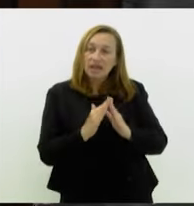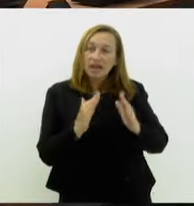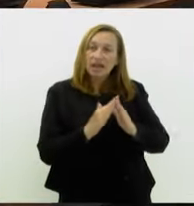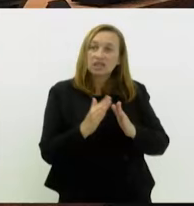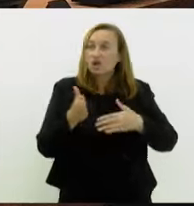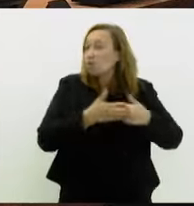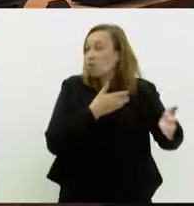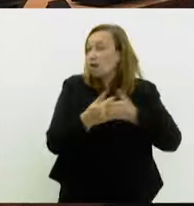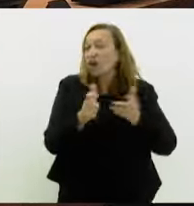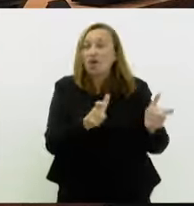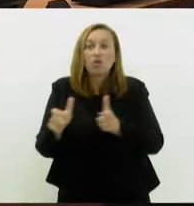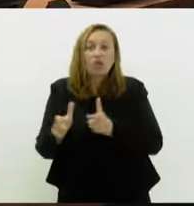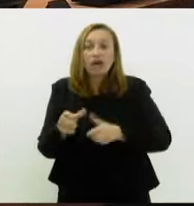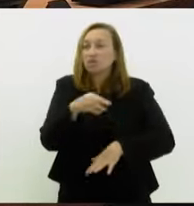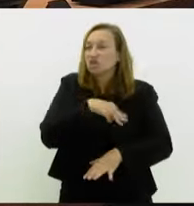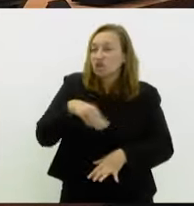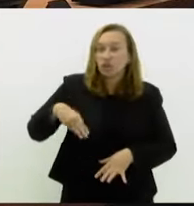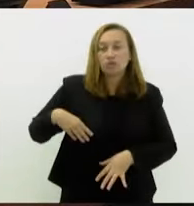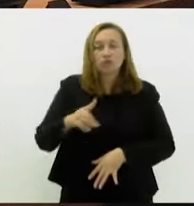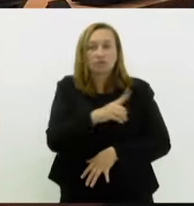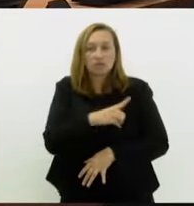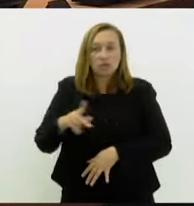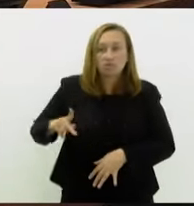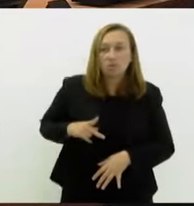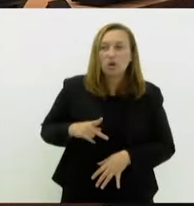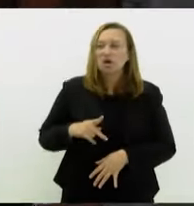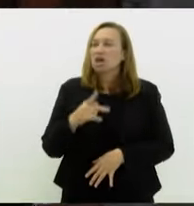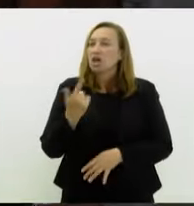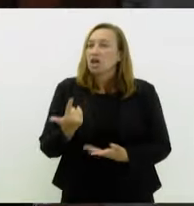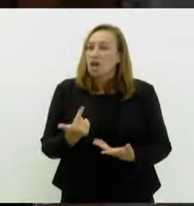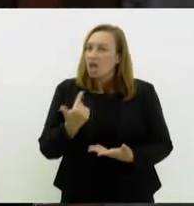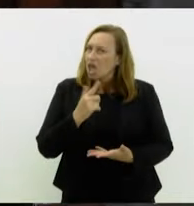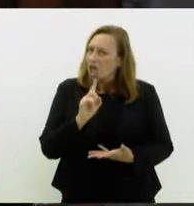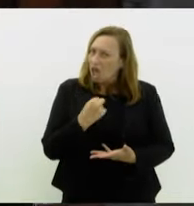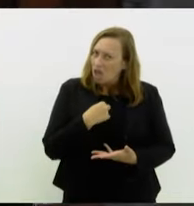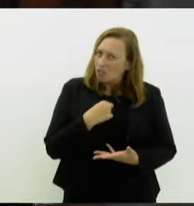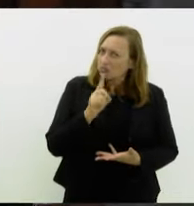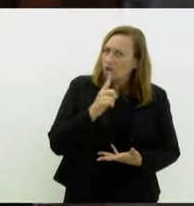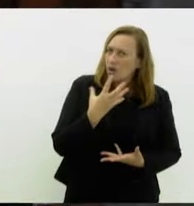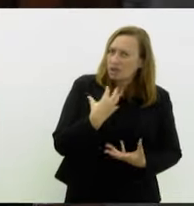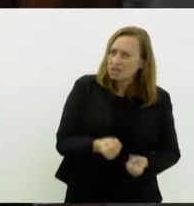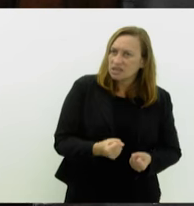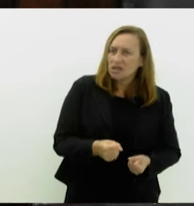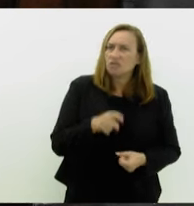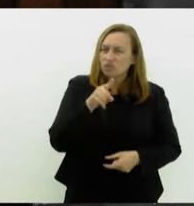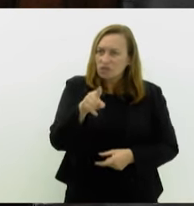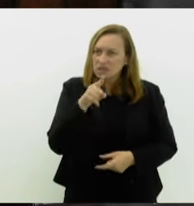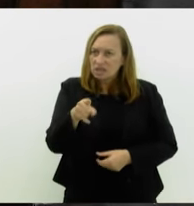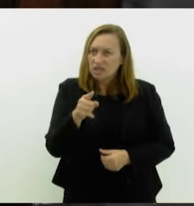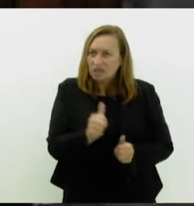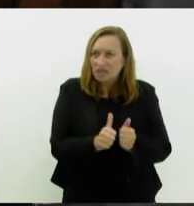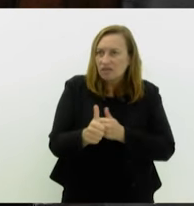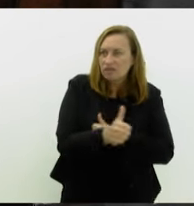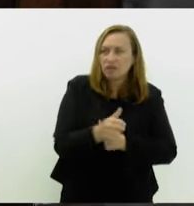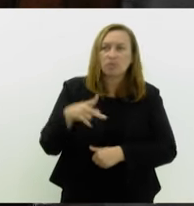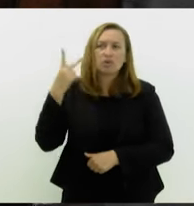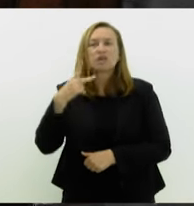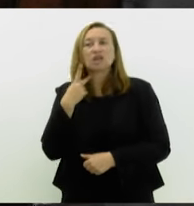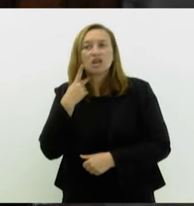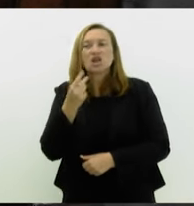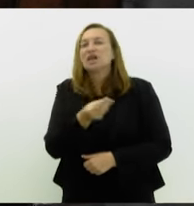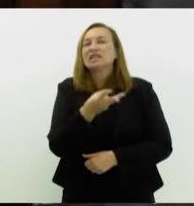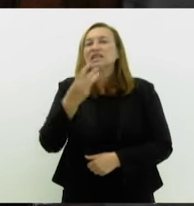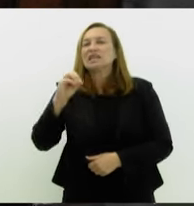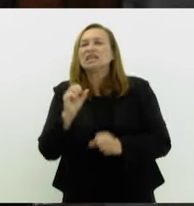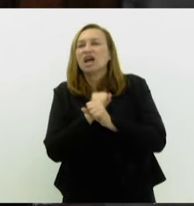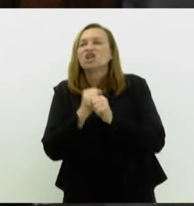Pública porque eu não me conformo Patrícia você hoje tá à frente da procuradoria com 30 anos quase de casa quantos